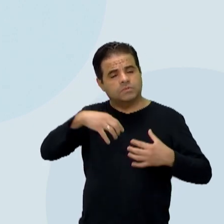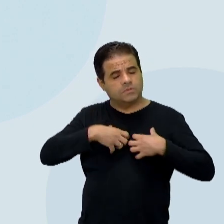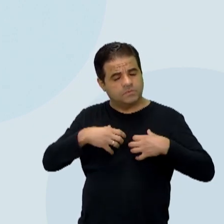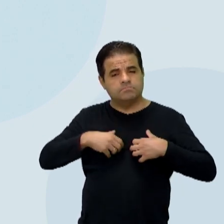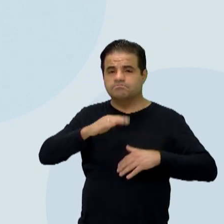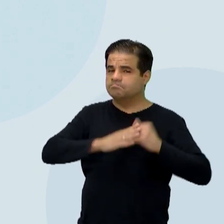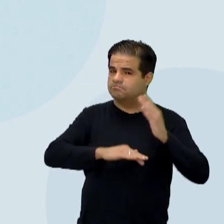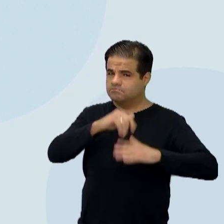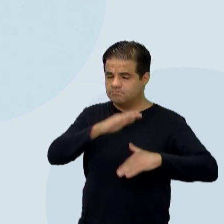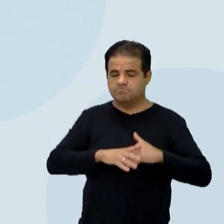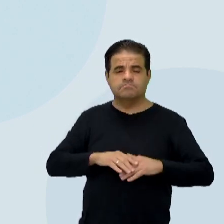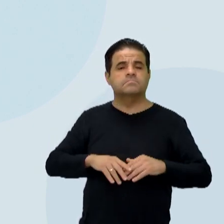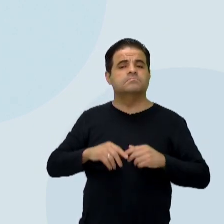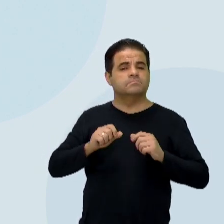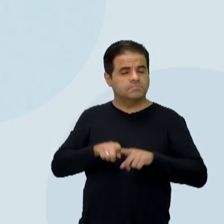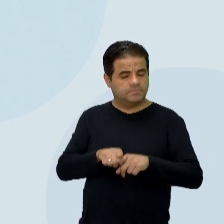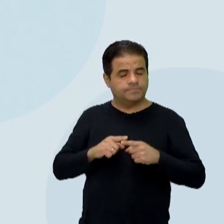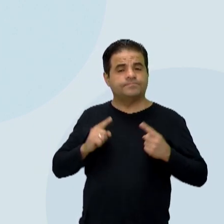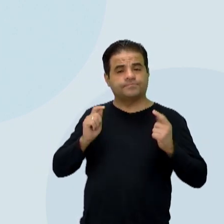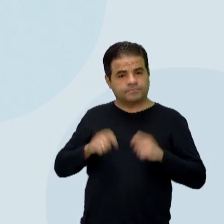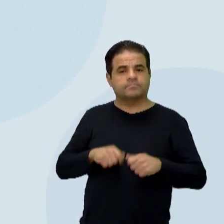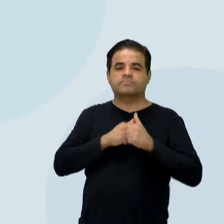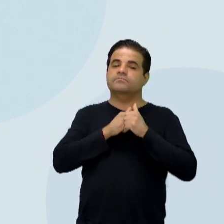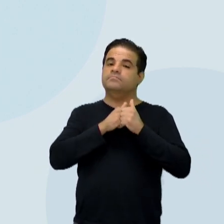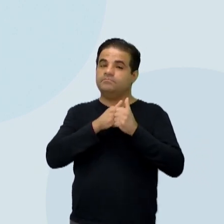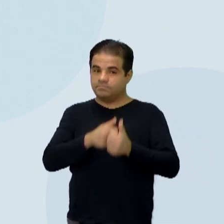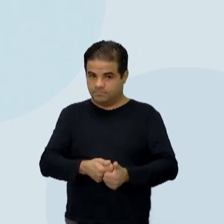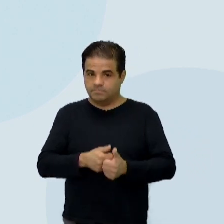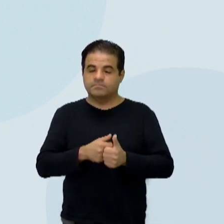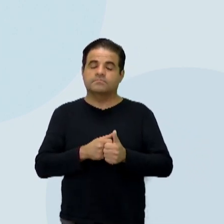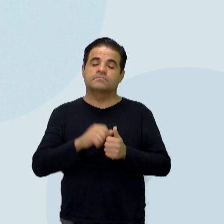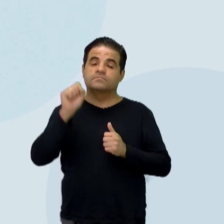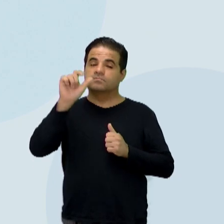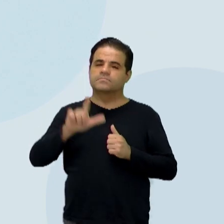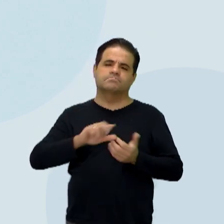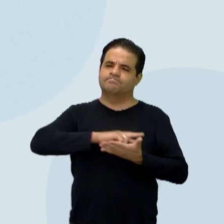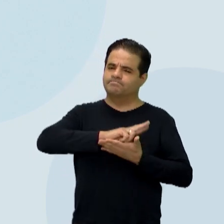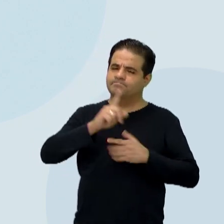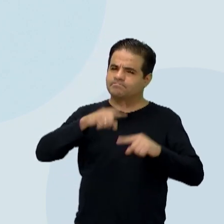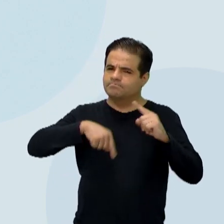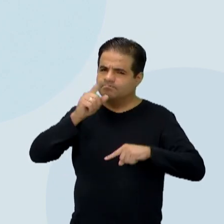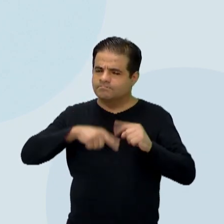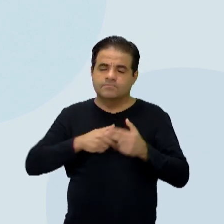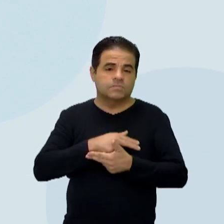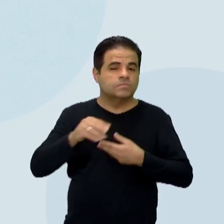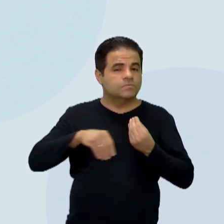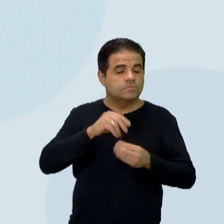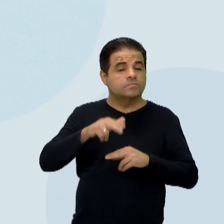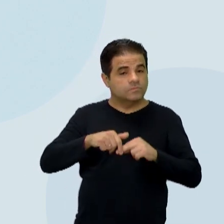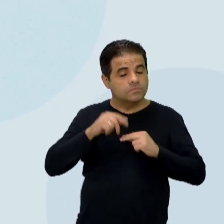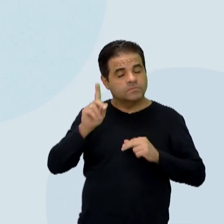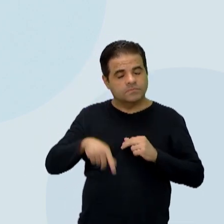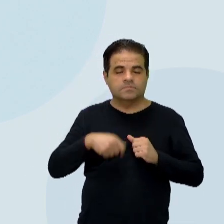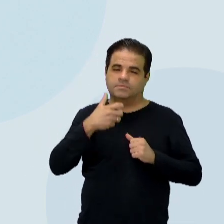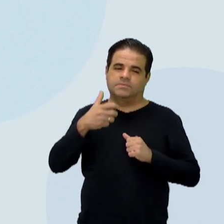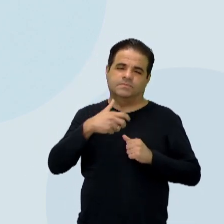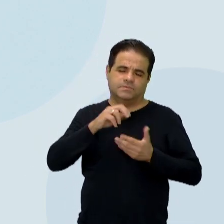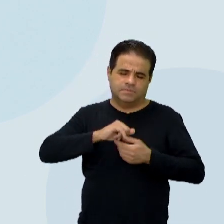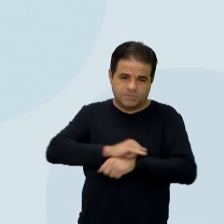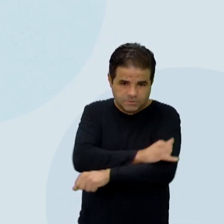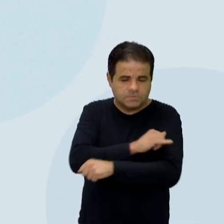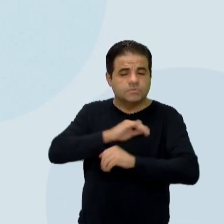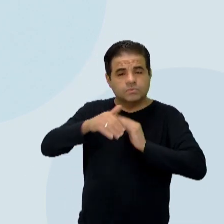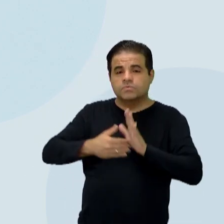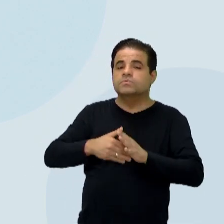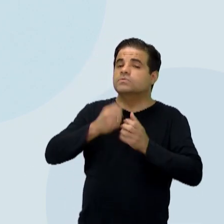possui ação antioxidante e pode ser acompanhado, e aqui no Sudeste é acompanhado de outros ingredientes, por isso que ele é calórico. Então todas essas informações